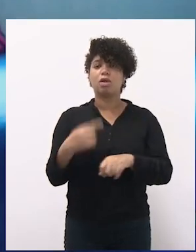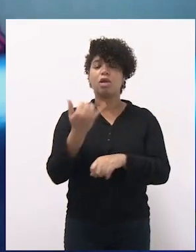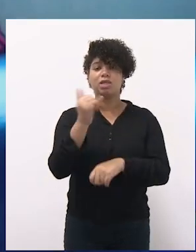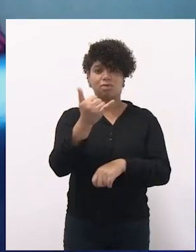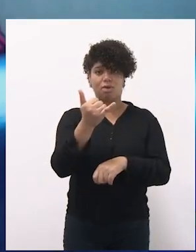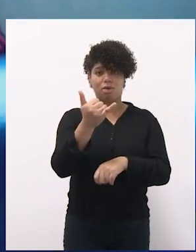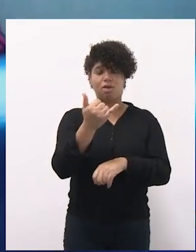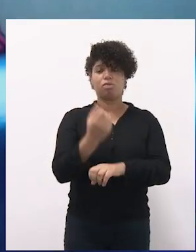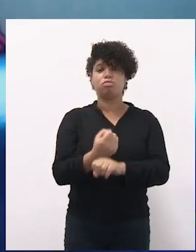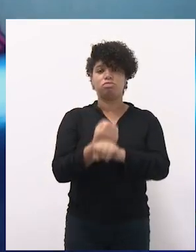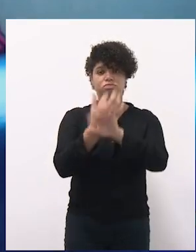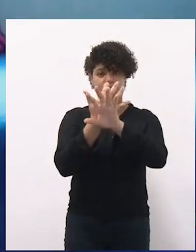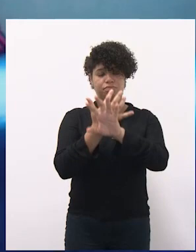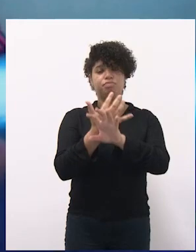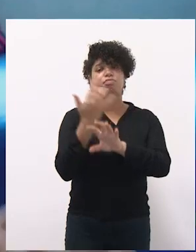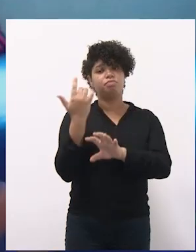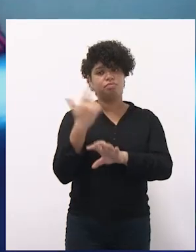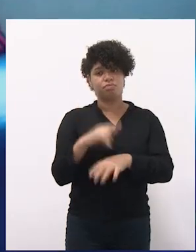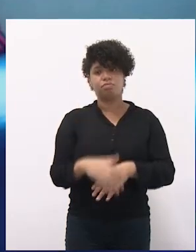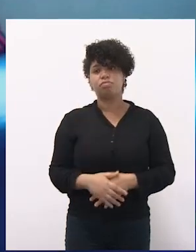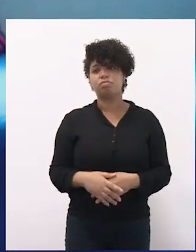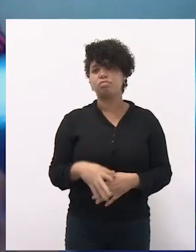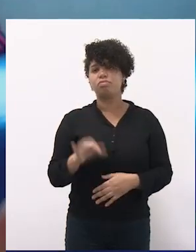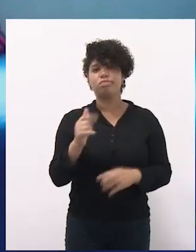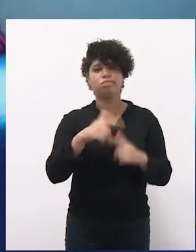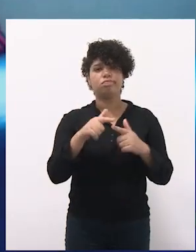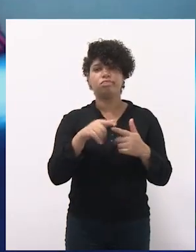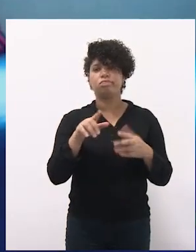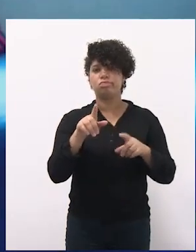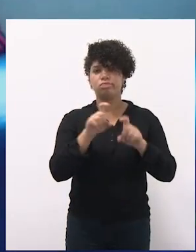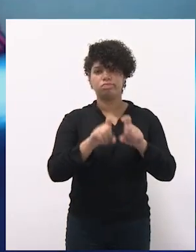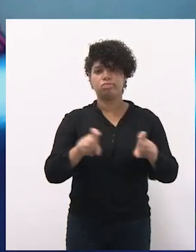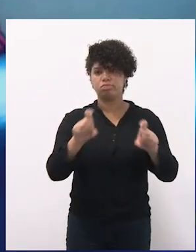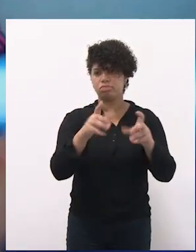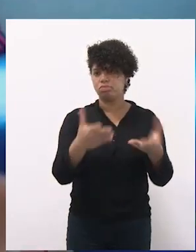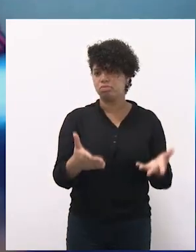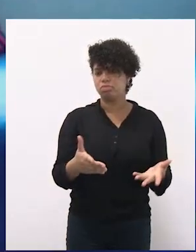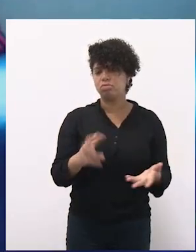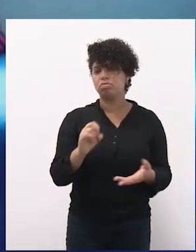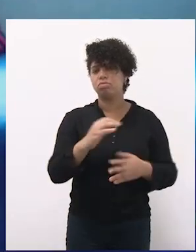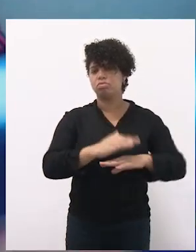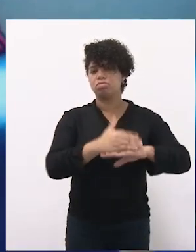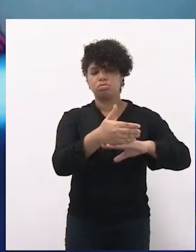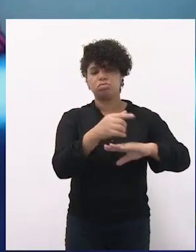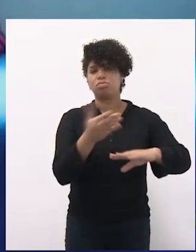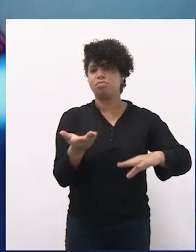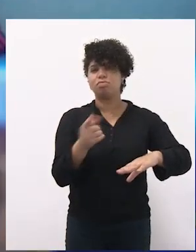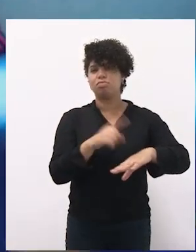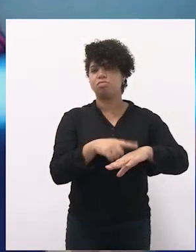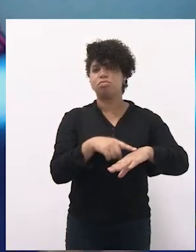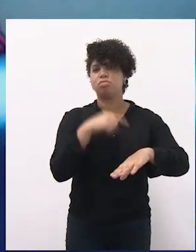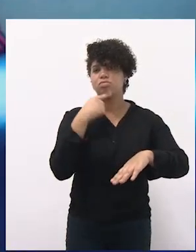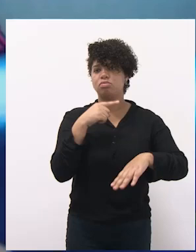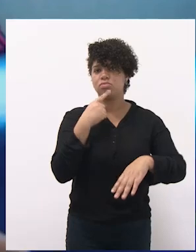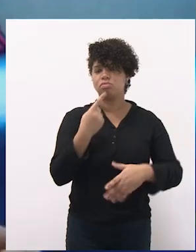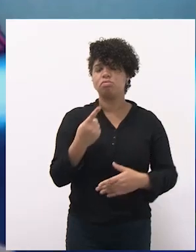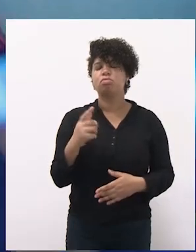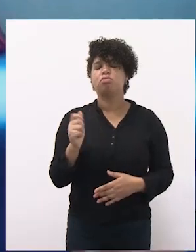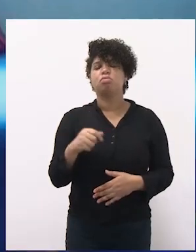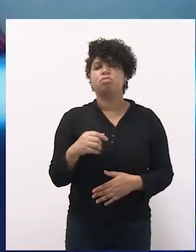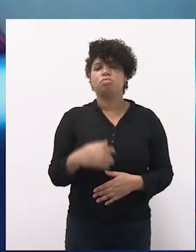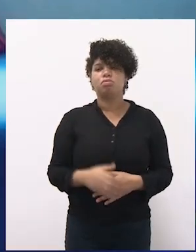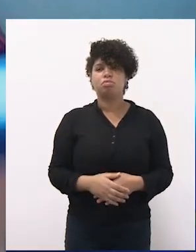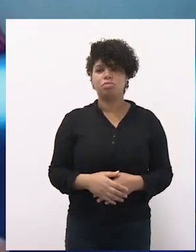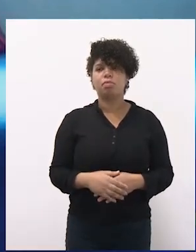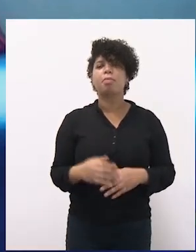celular, caso, enfim, tenha algum problema, você não está com computador, laptop disponível,